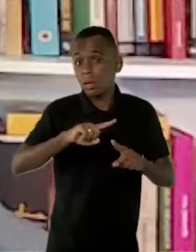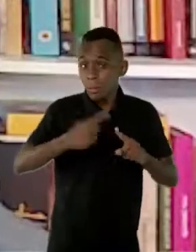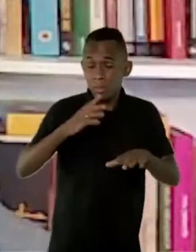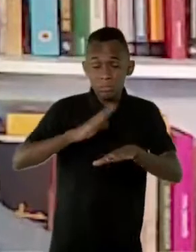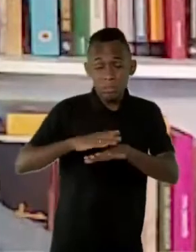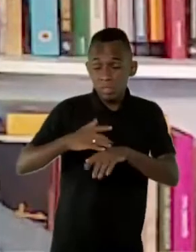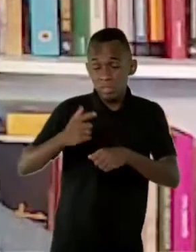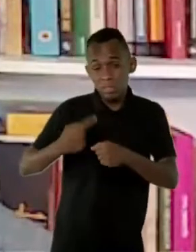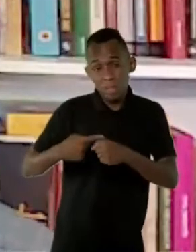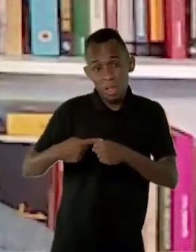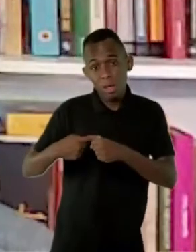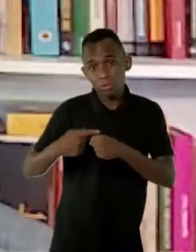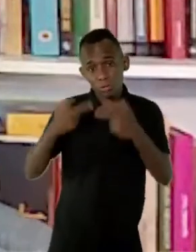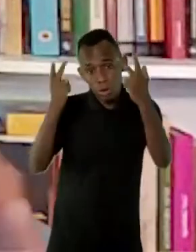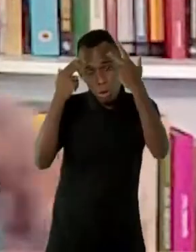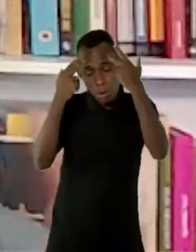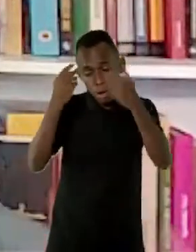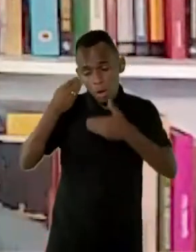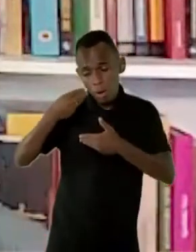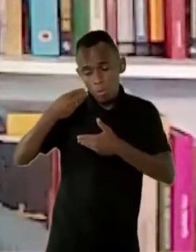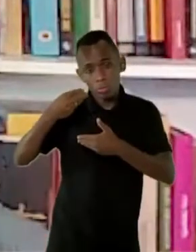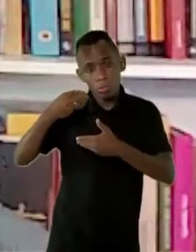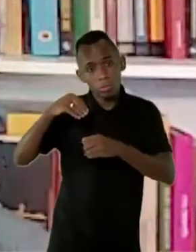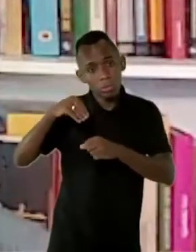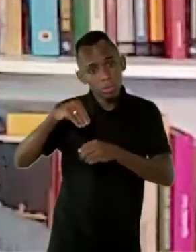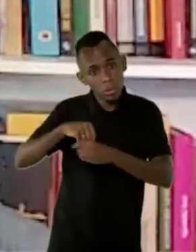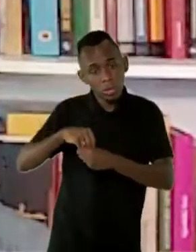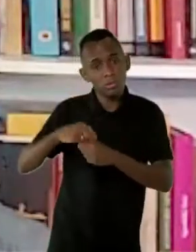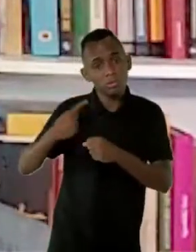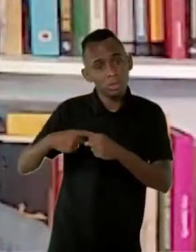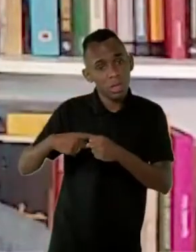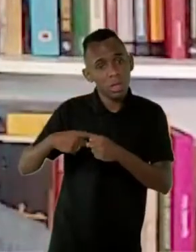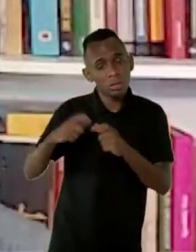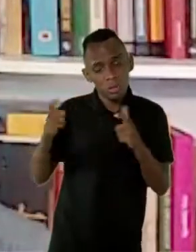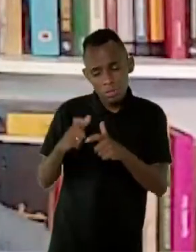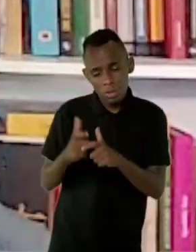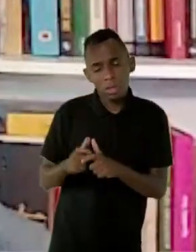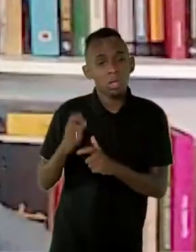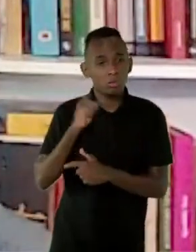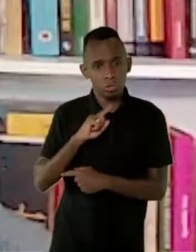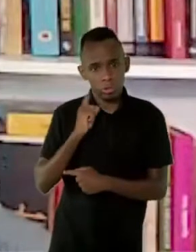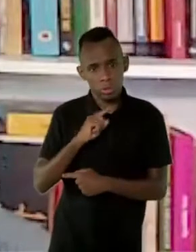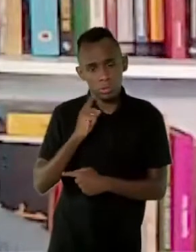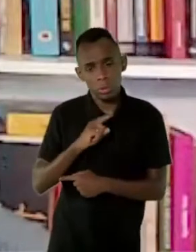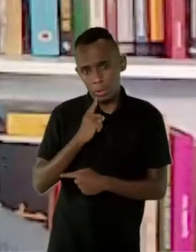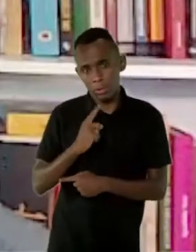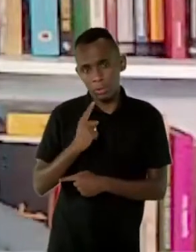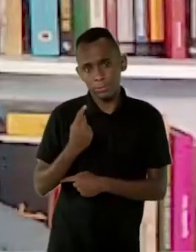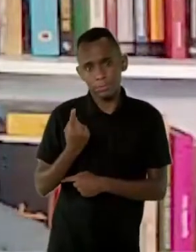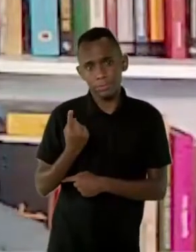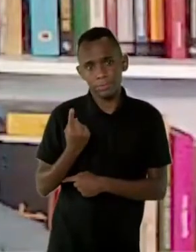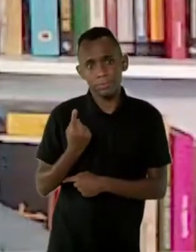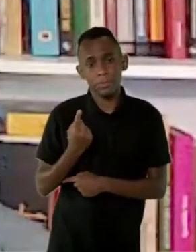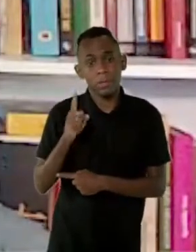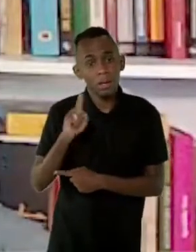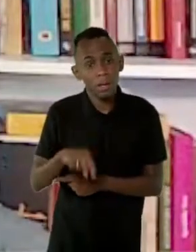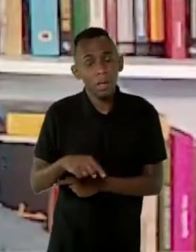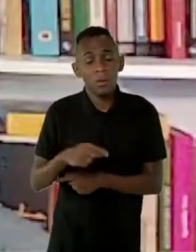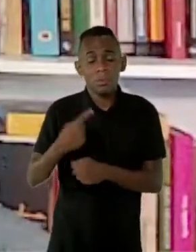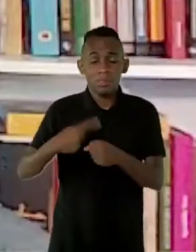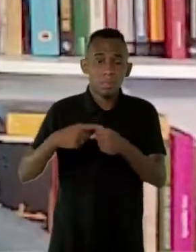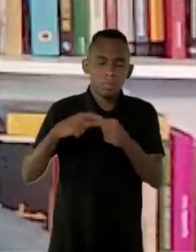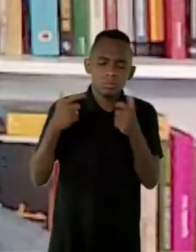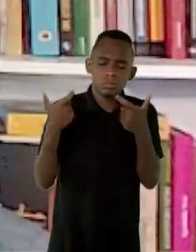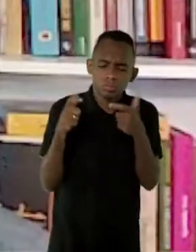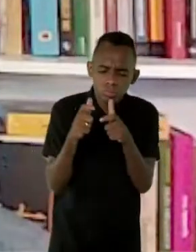diferente da de BH, né? A BH é cosmopolita. O interior, ainda mais Sacramento, é uma cidade fechada,